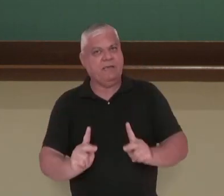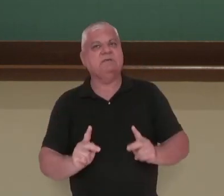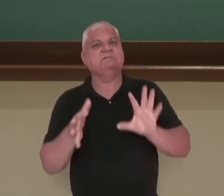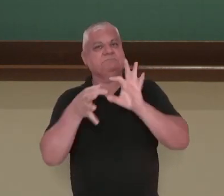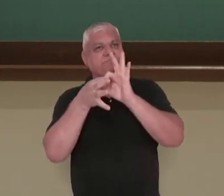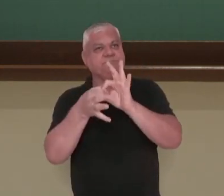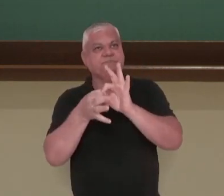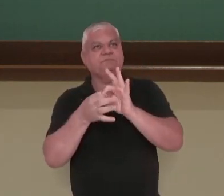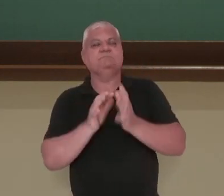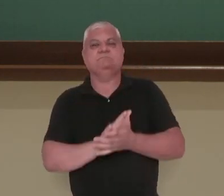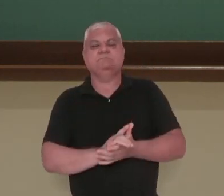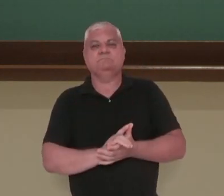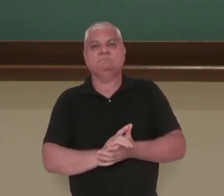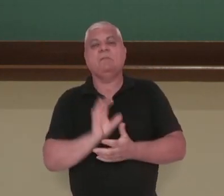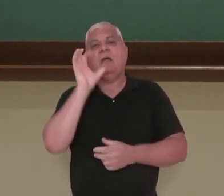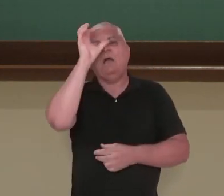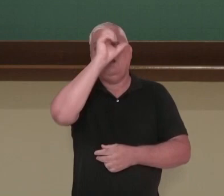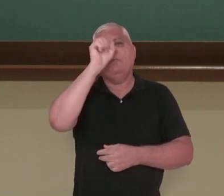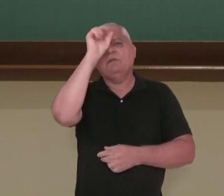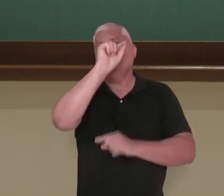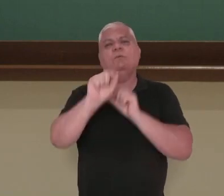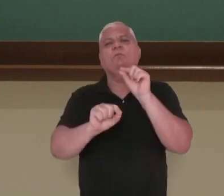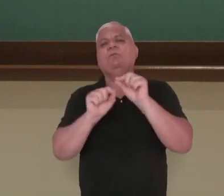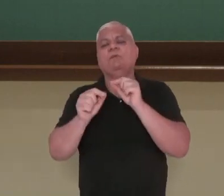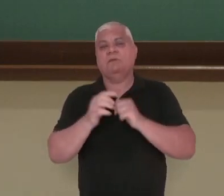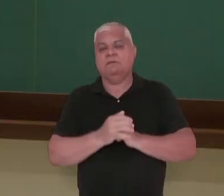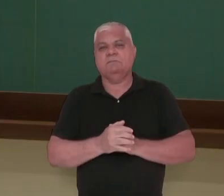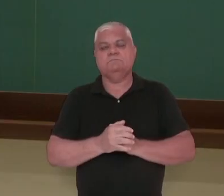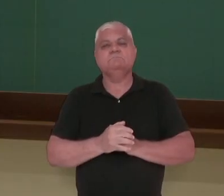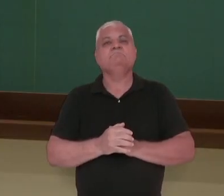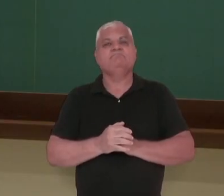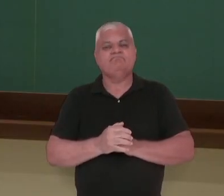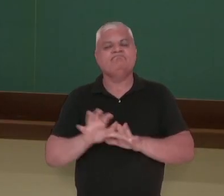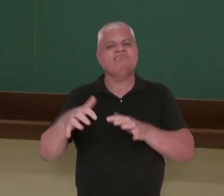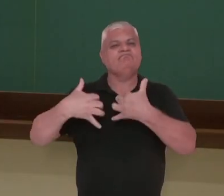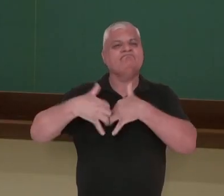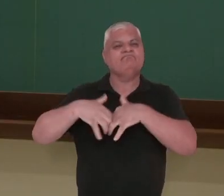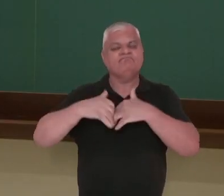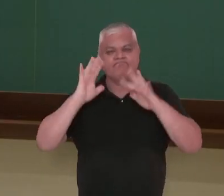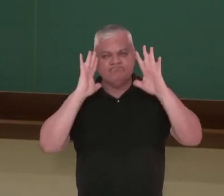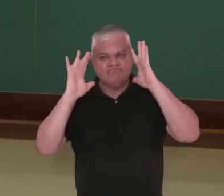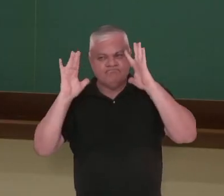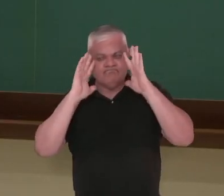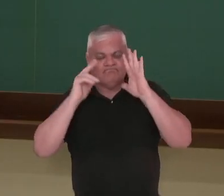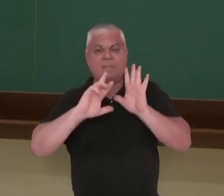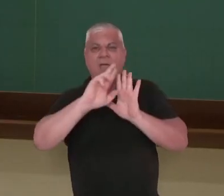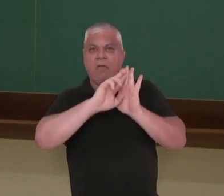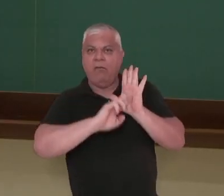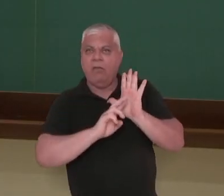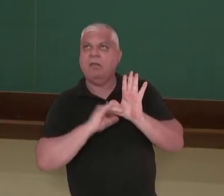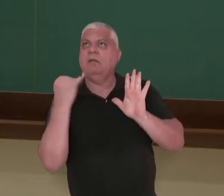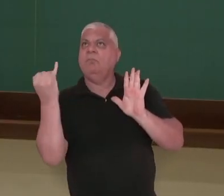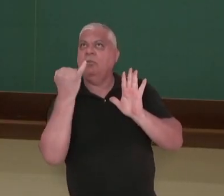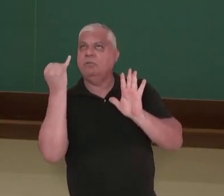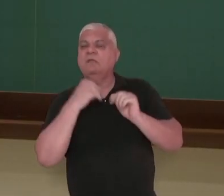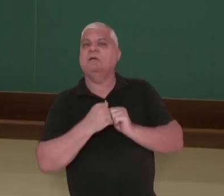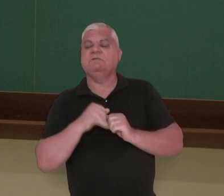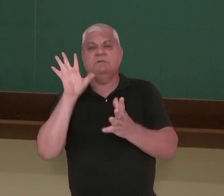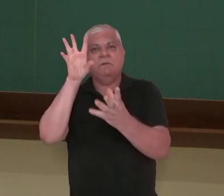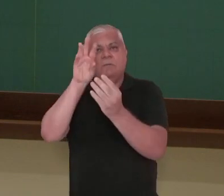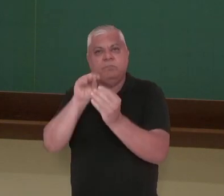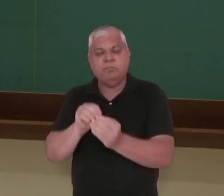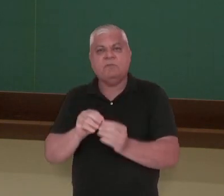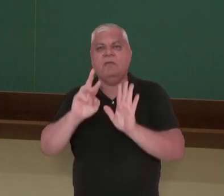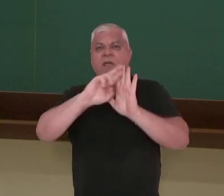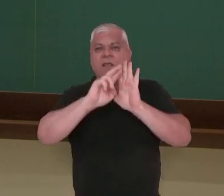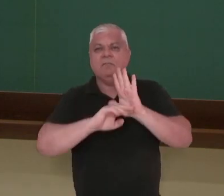escola. Então, o que vimos na aula de hoje? Bom, refletimos sobre a necessidade das regras e entendemos o que é o regimento escolar